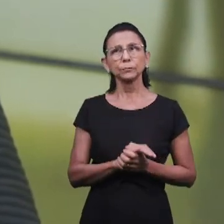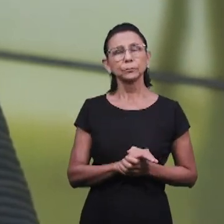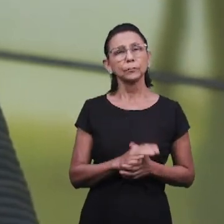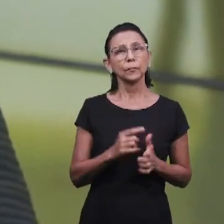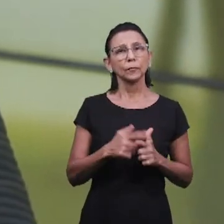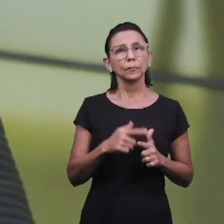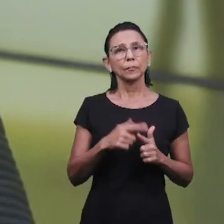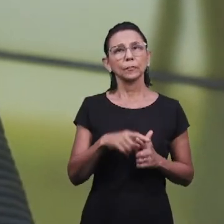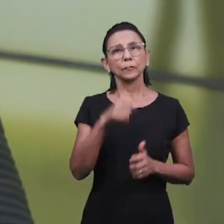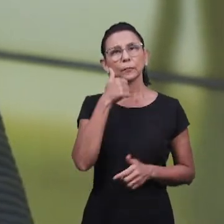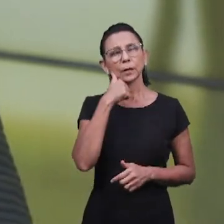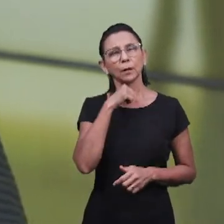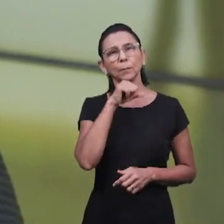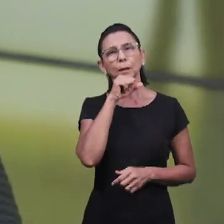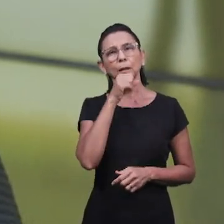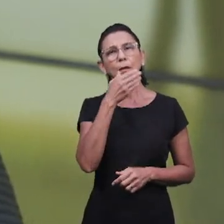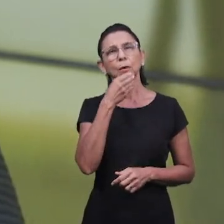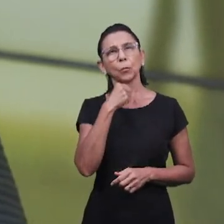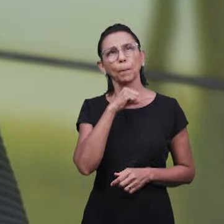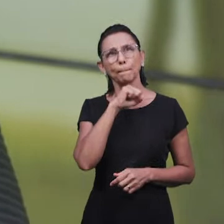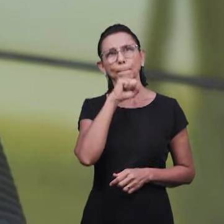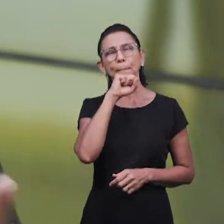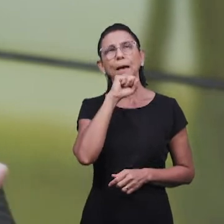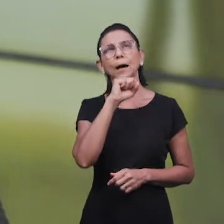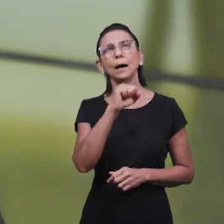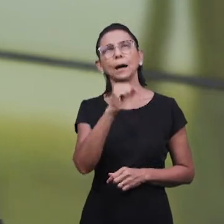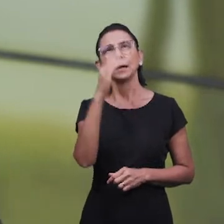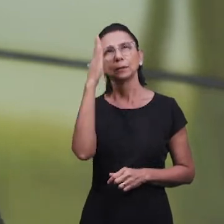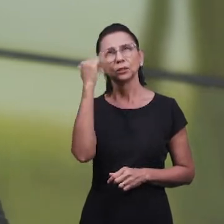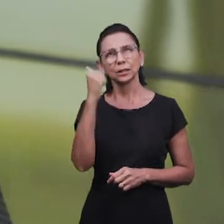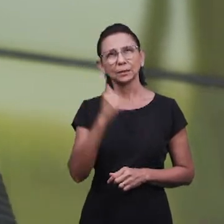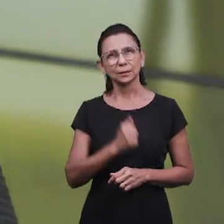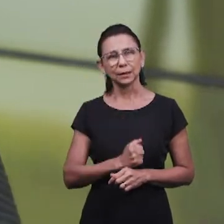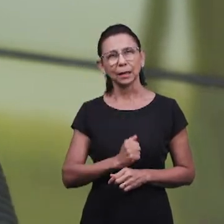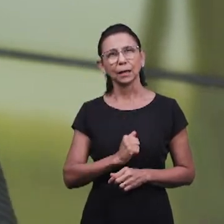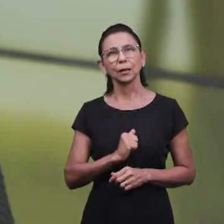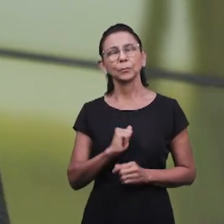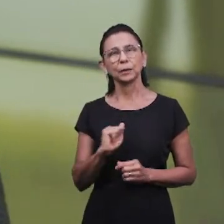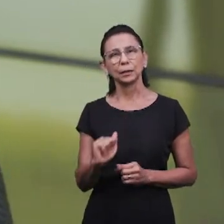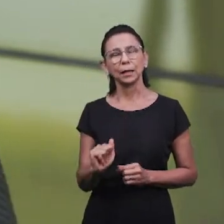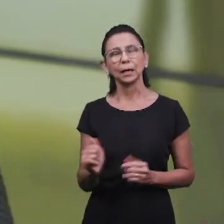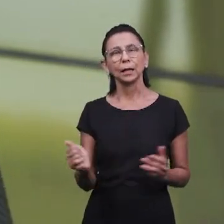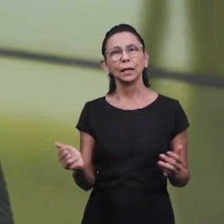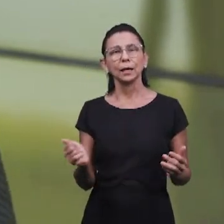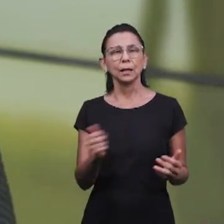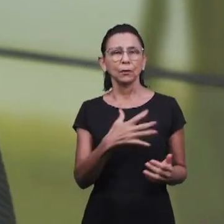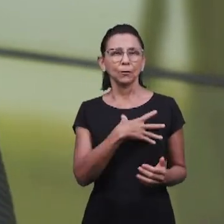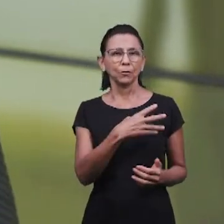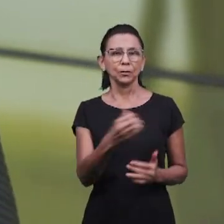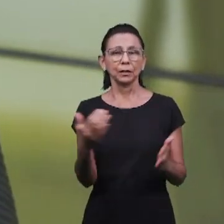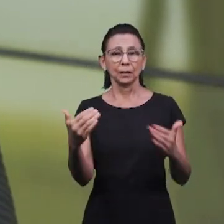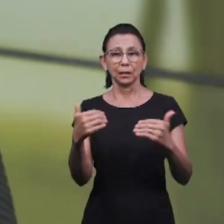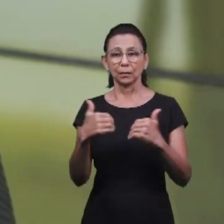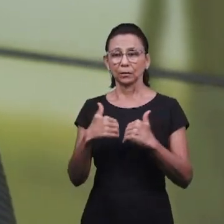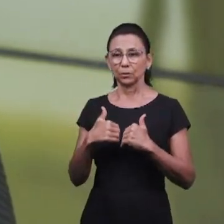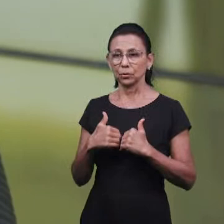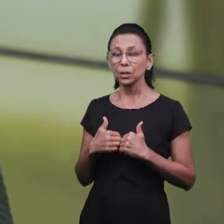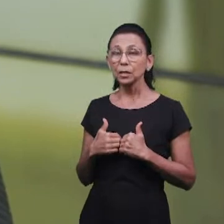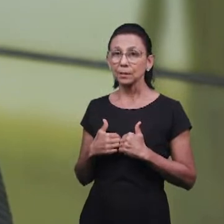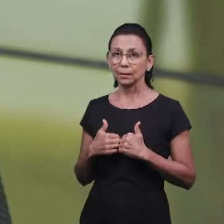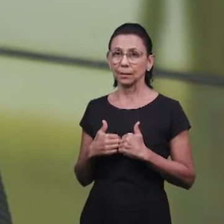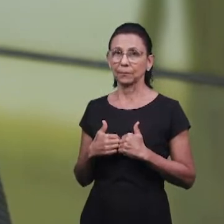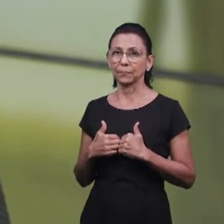já passou, já tem um diagnóstico, ou já teve aquela aceitação, ou ainda não tem, ela também vai nos